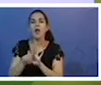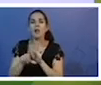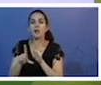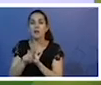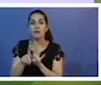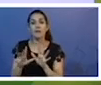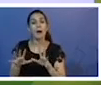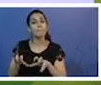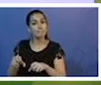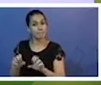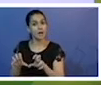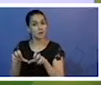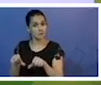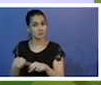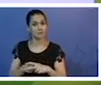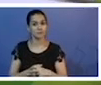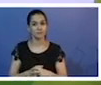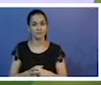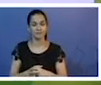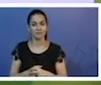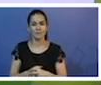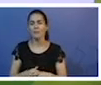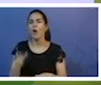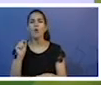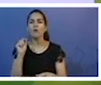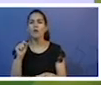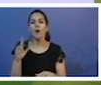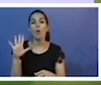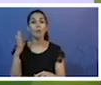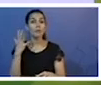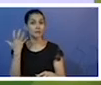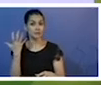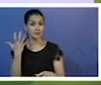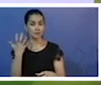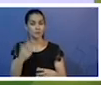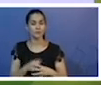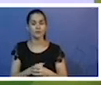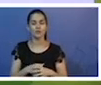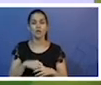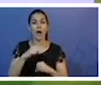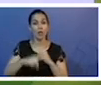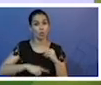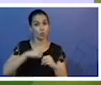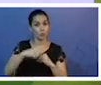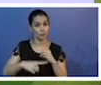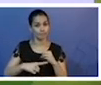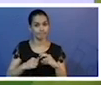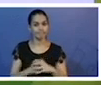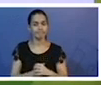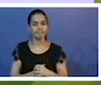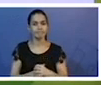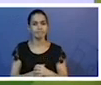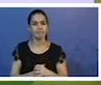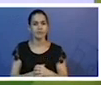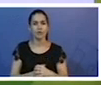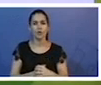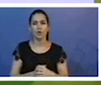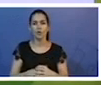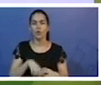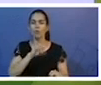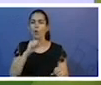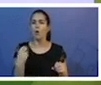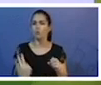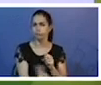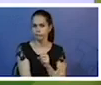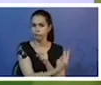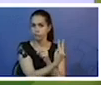das massas. Então vamos ver como que ficou então a quantidade de átomos. Colocando esse 2 na frente da